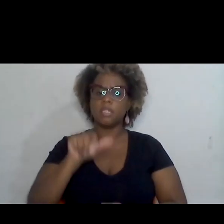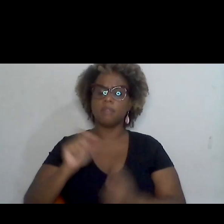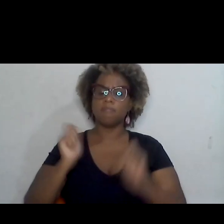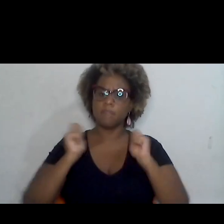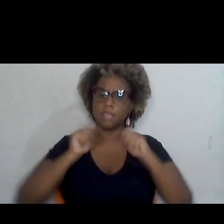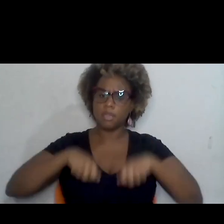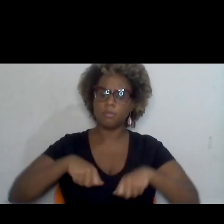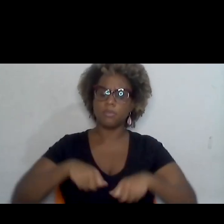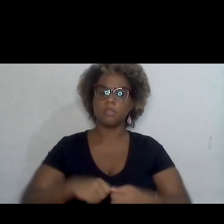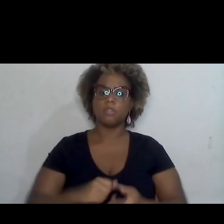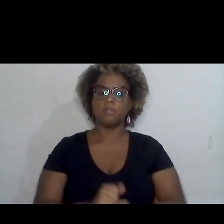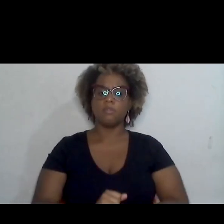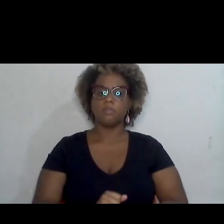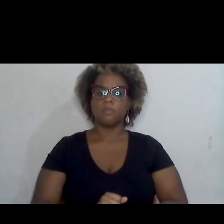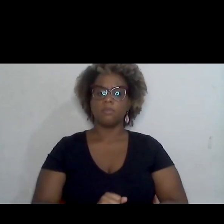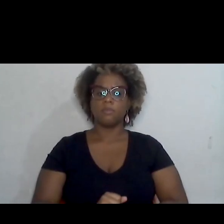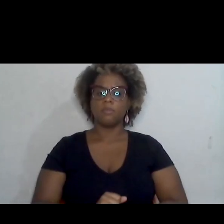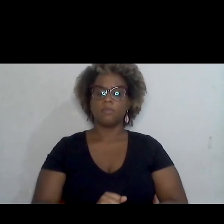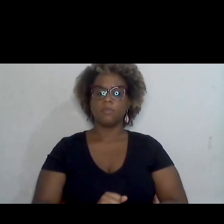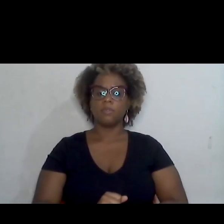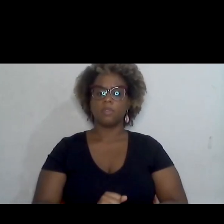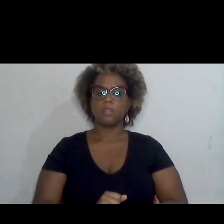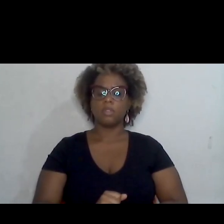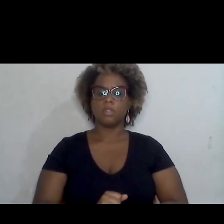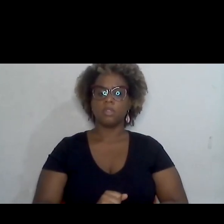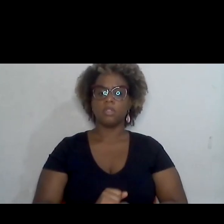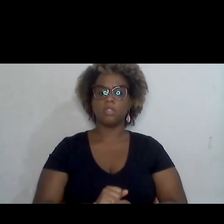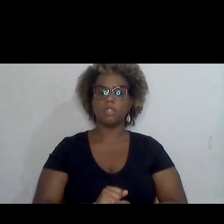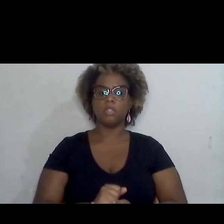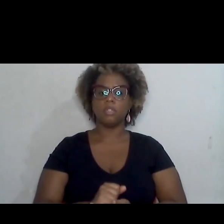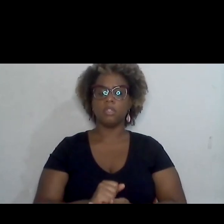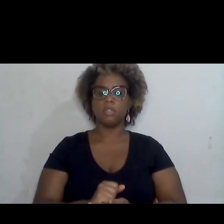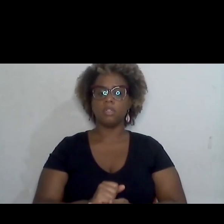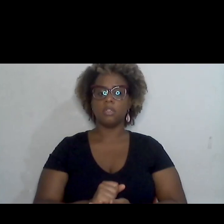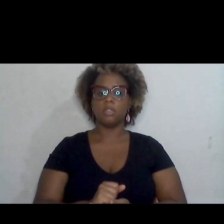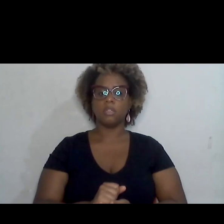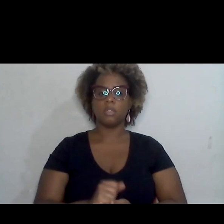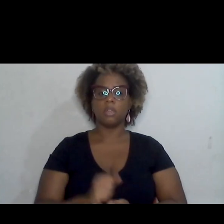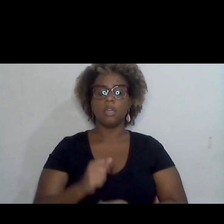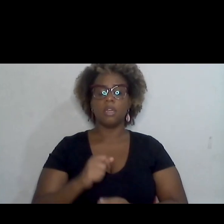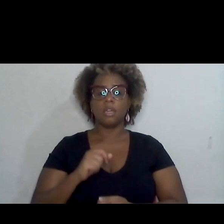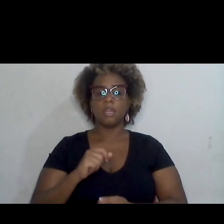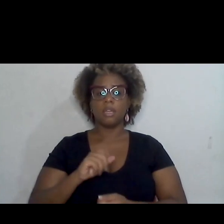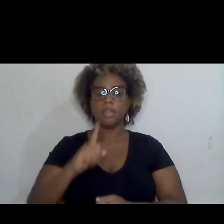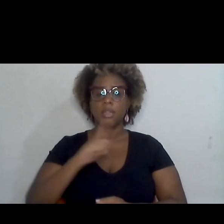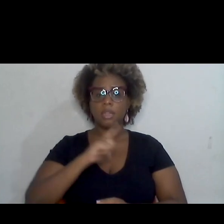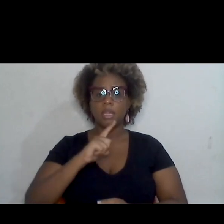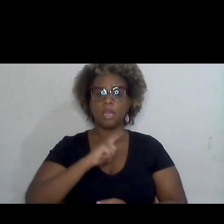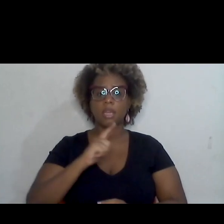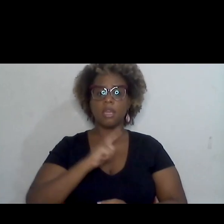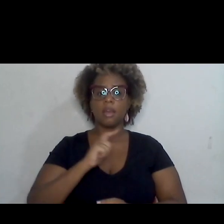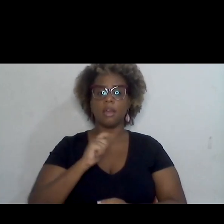um instrumento que, na sua exigência de prestação de contas, ele tenha um foco maior no objeto e não na prestação de